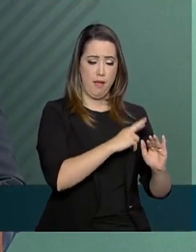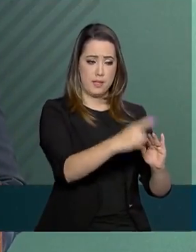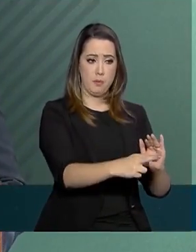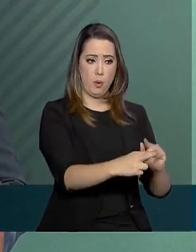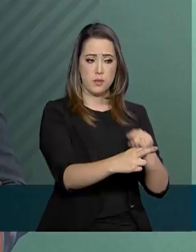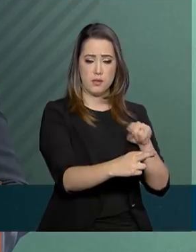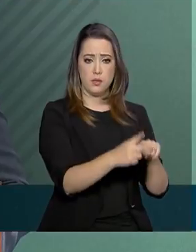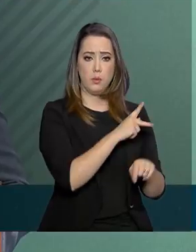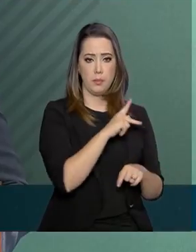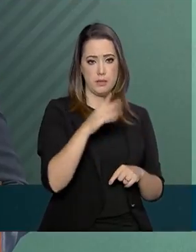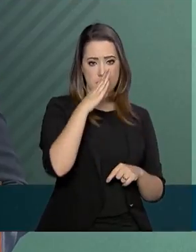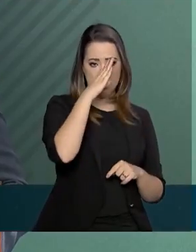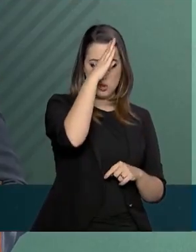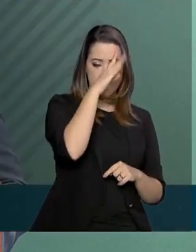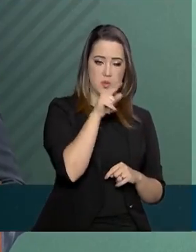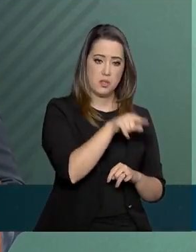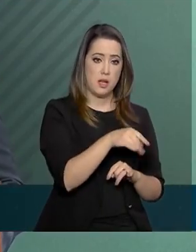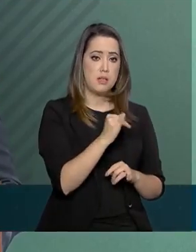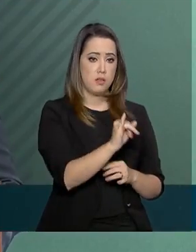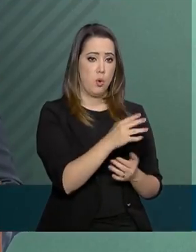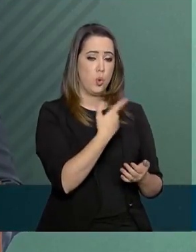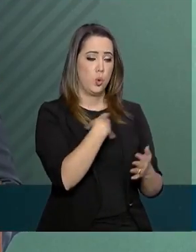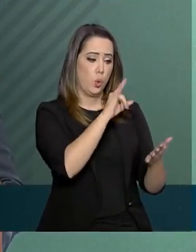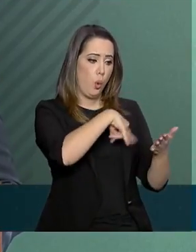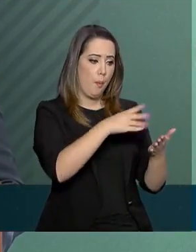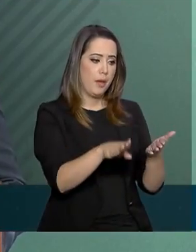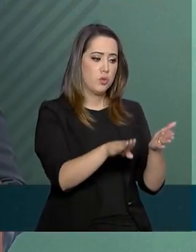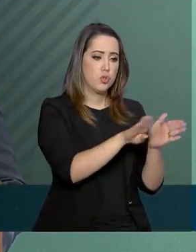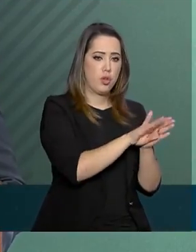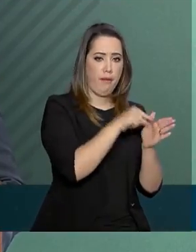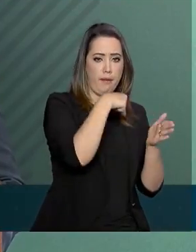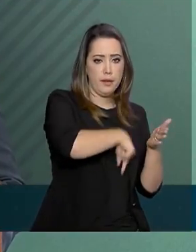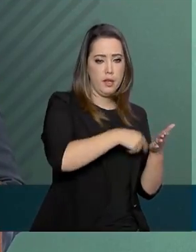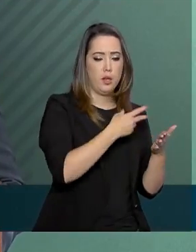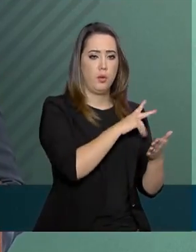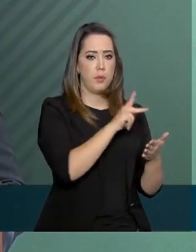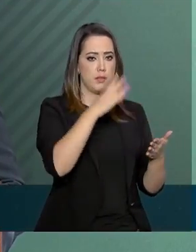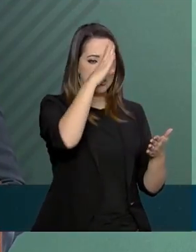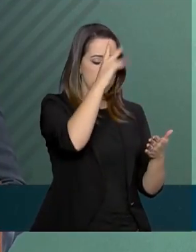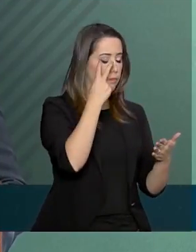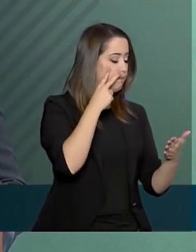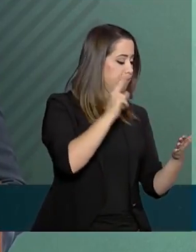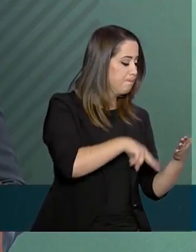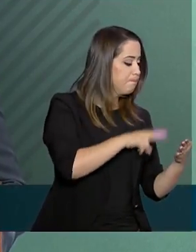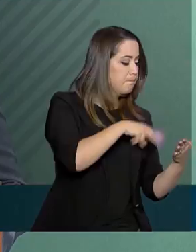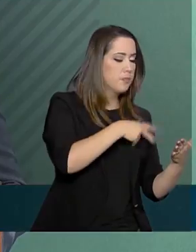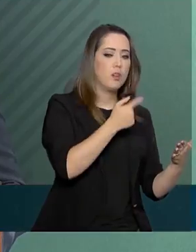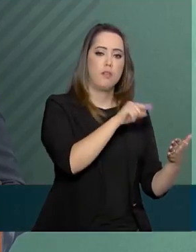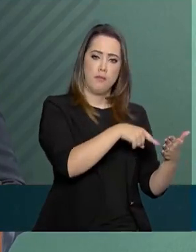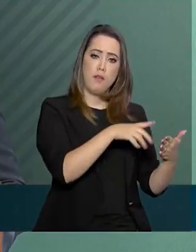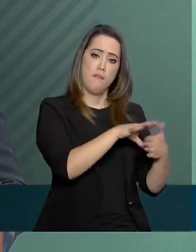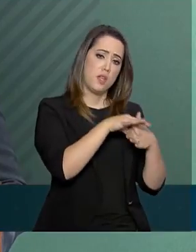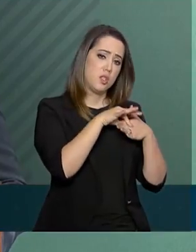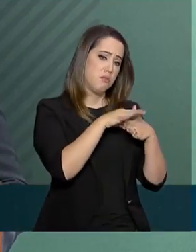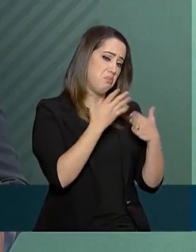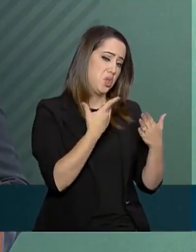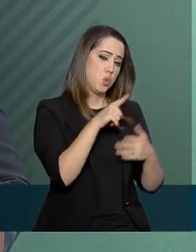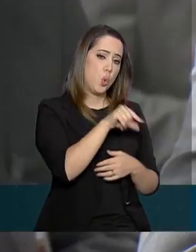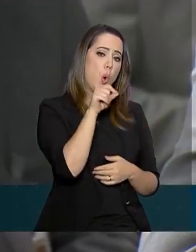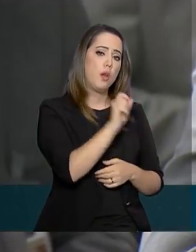este documento aqui chegar o presidente vai analisar e vai tomar posição em relação ao mesmo